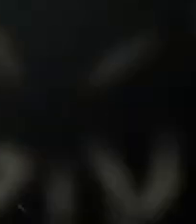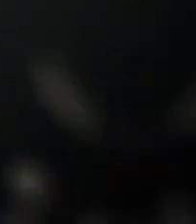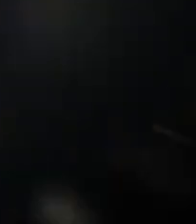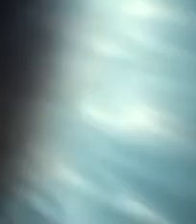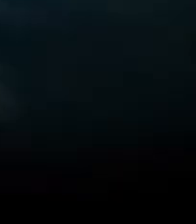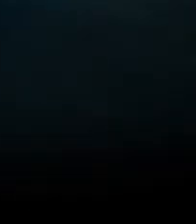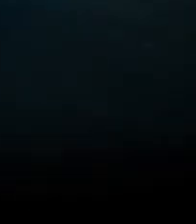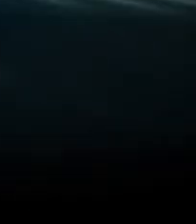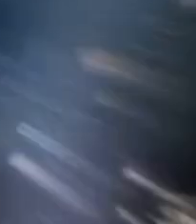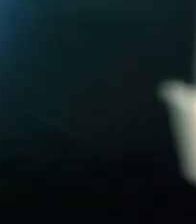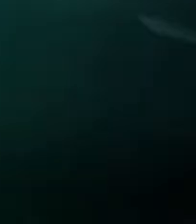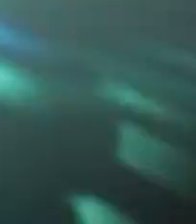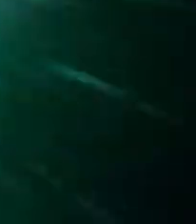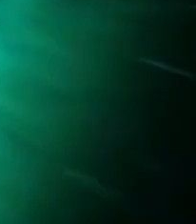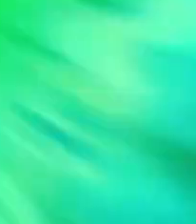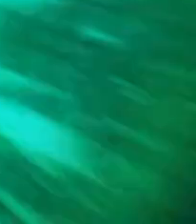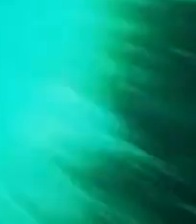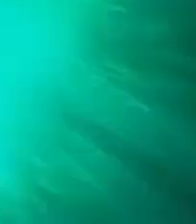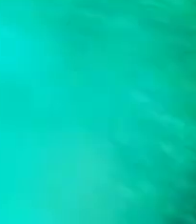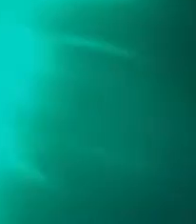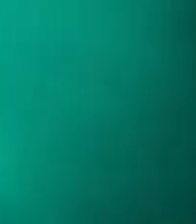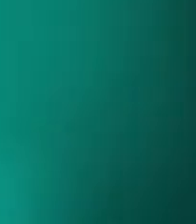E aí